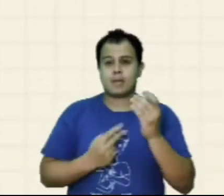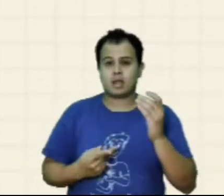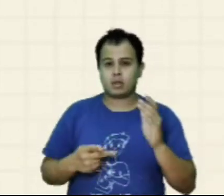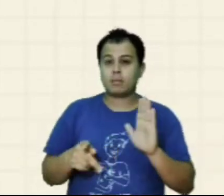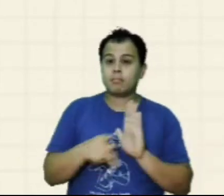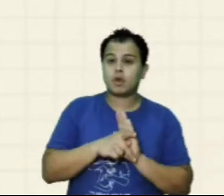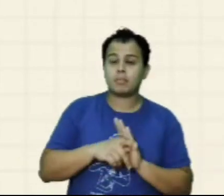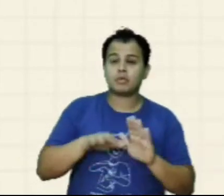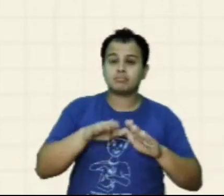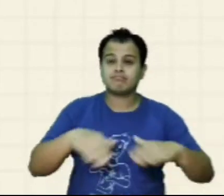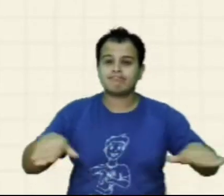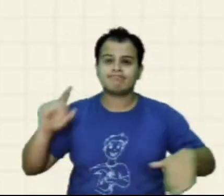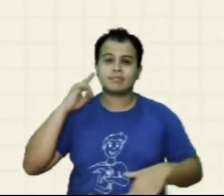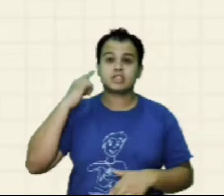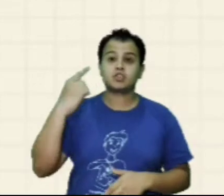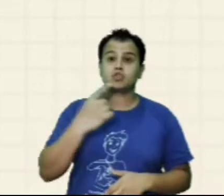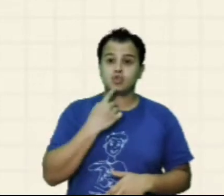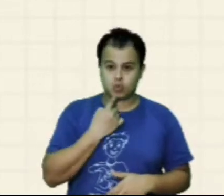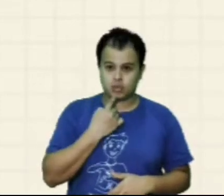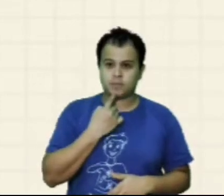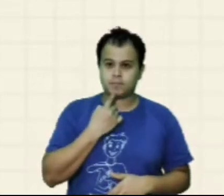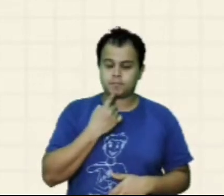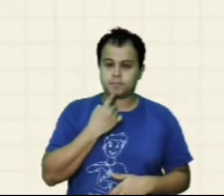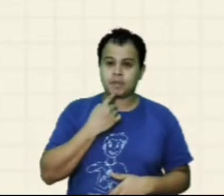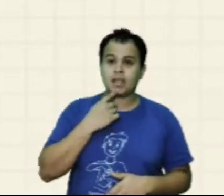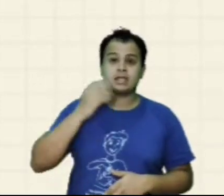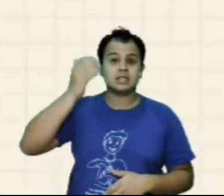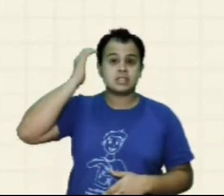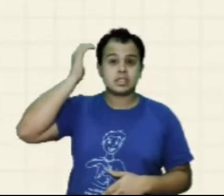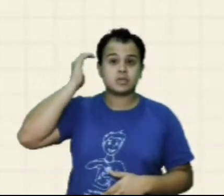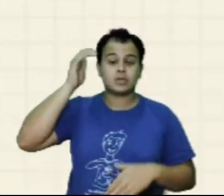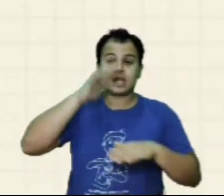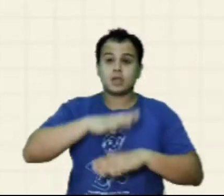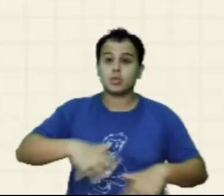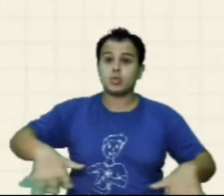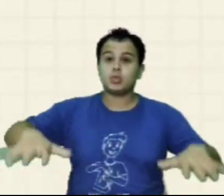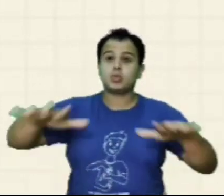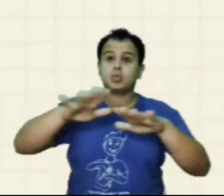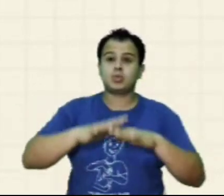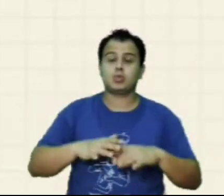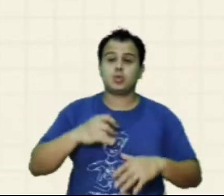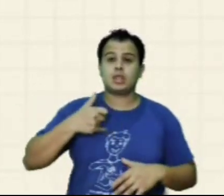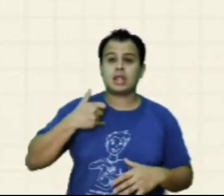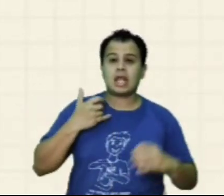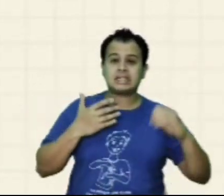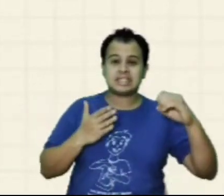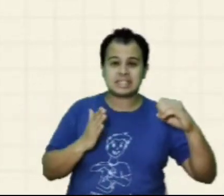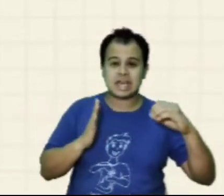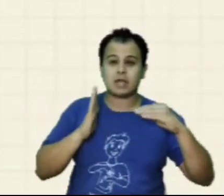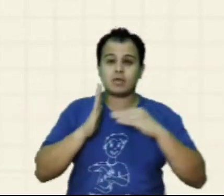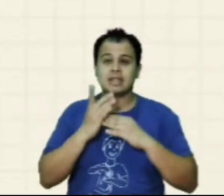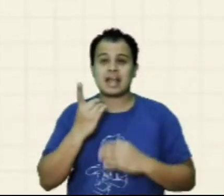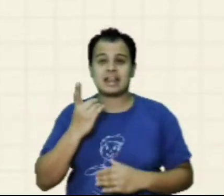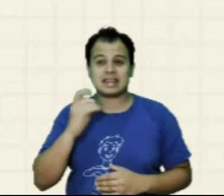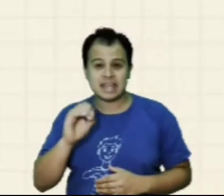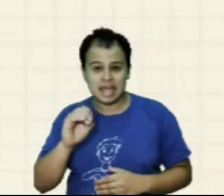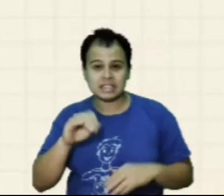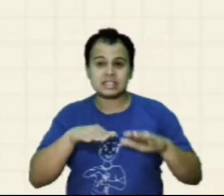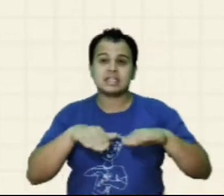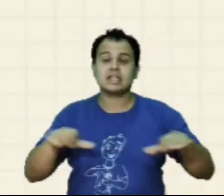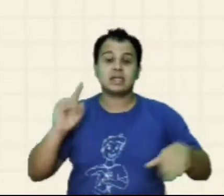com surdez. Todas as crianças de Santo André, de 0 a 10 anos, são direcionadas para a